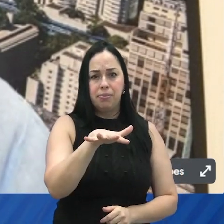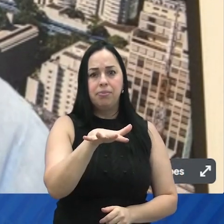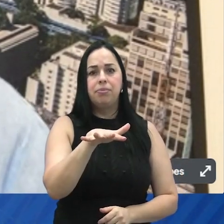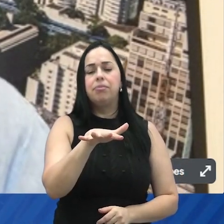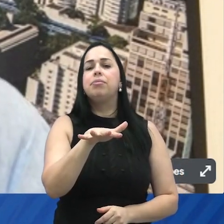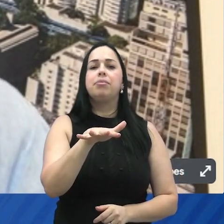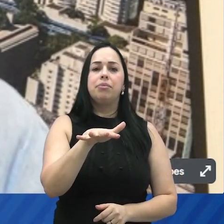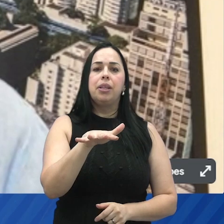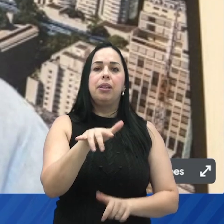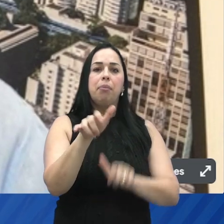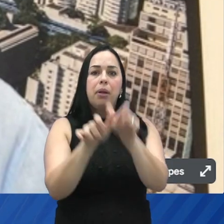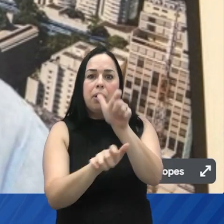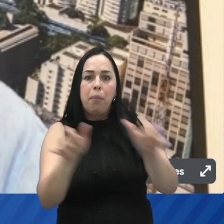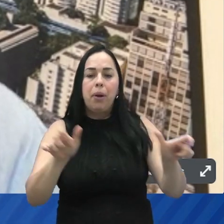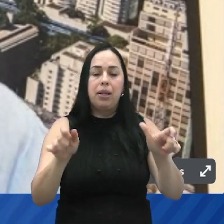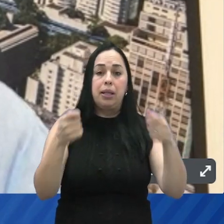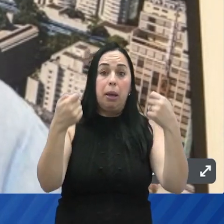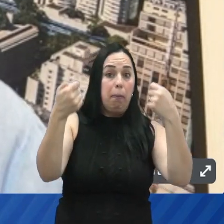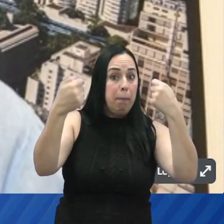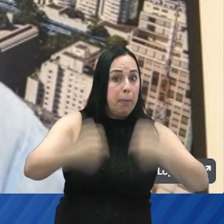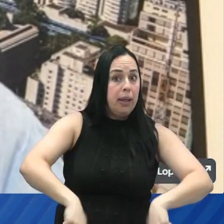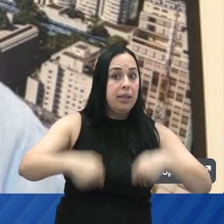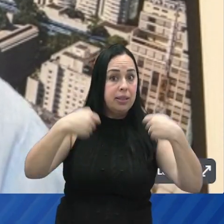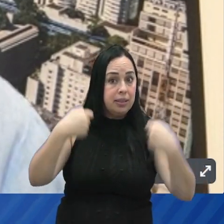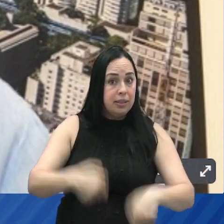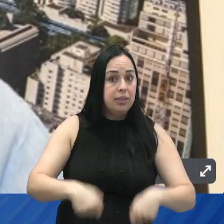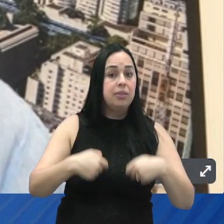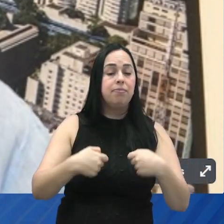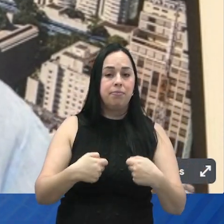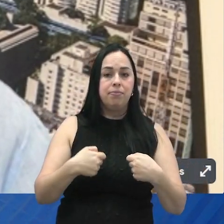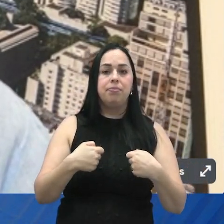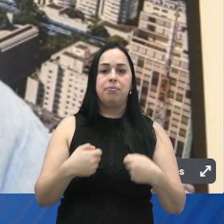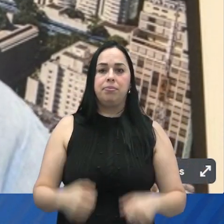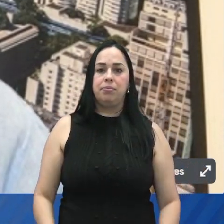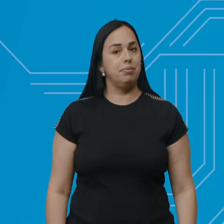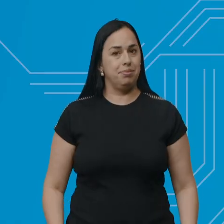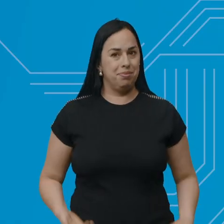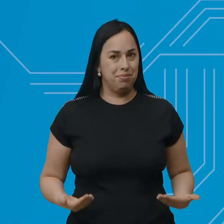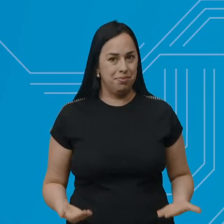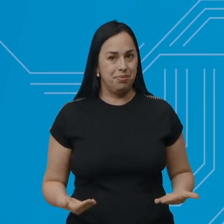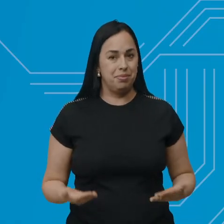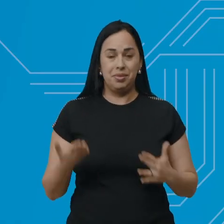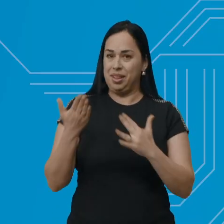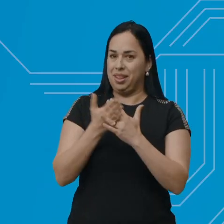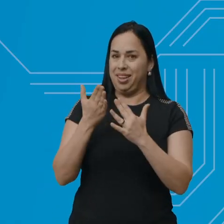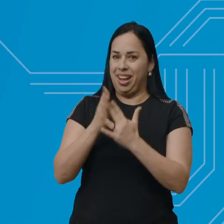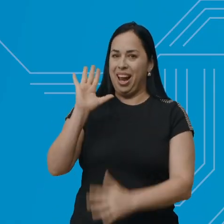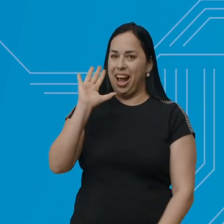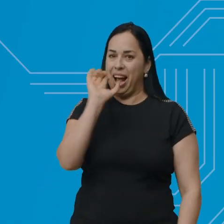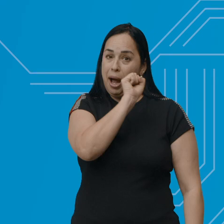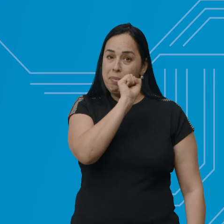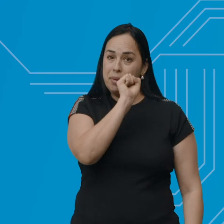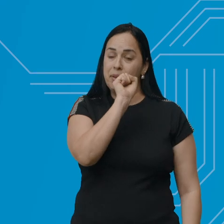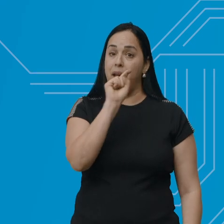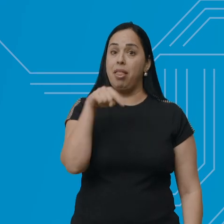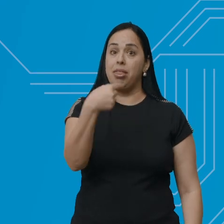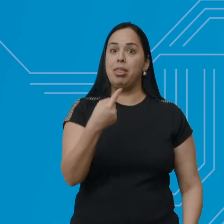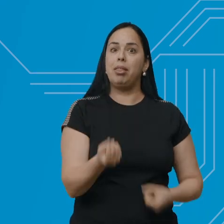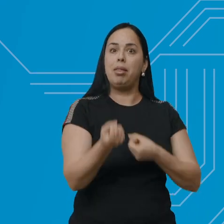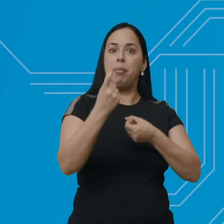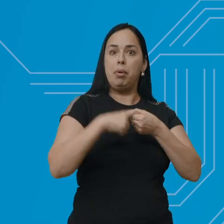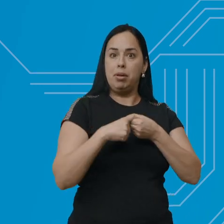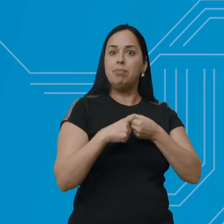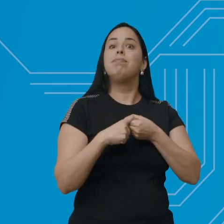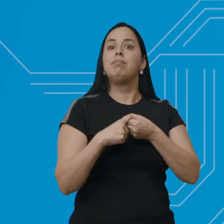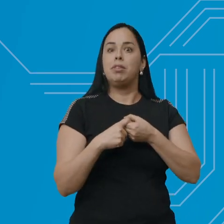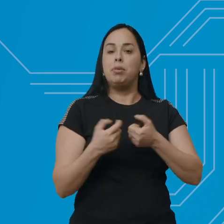no conjunto de pessoas que mais precisam, são mais sensíveis à violência. Vamos para o nosso primeiro intervalo. Na volta,